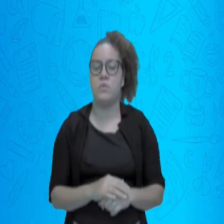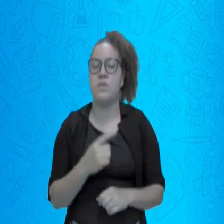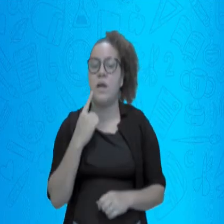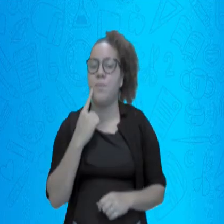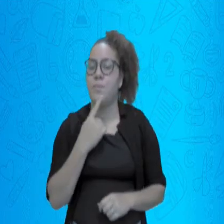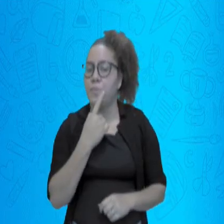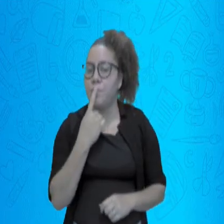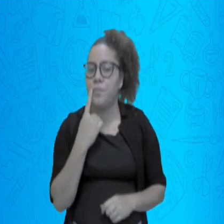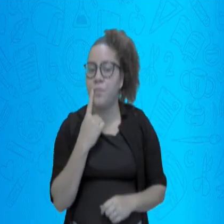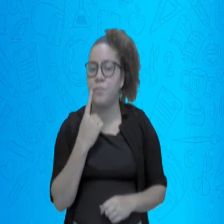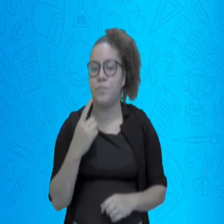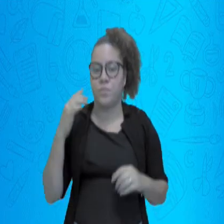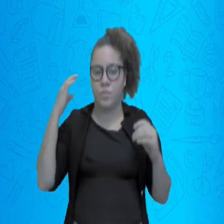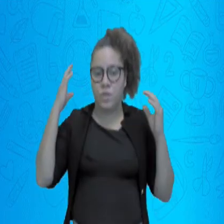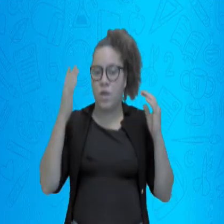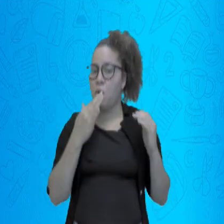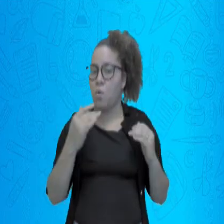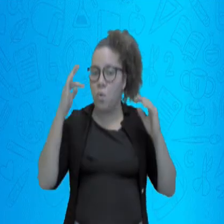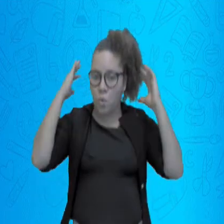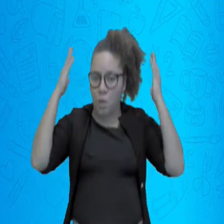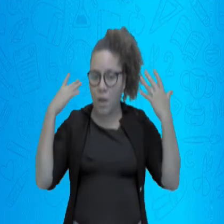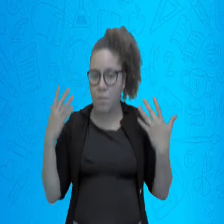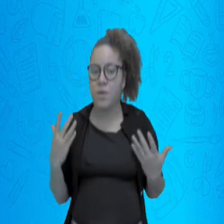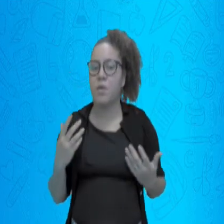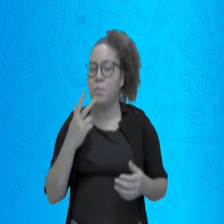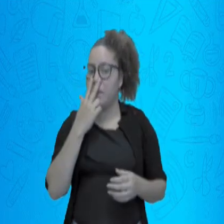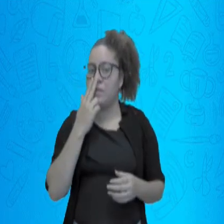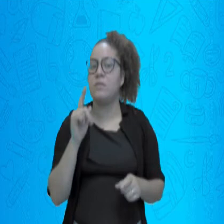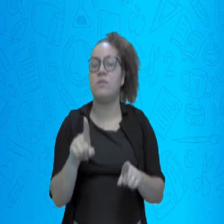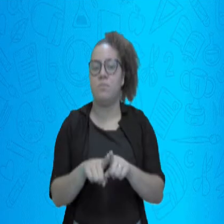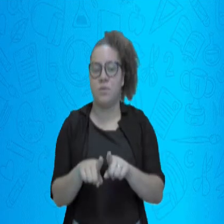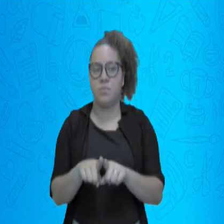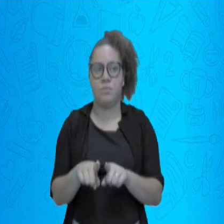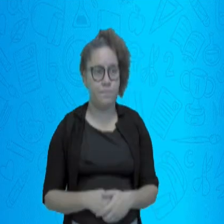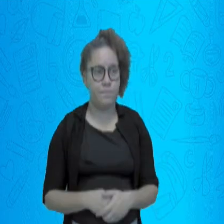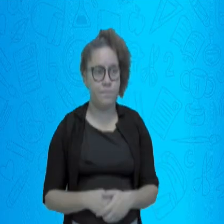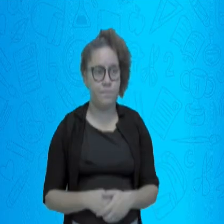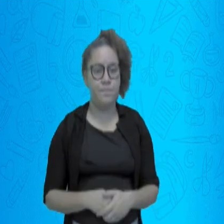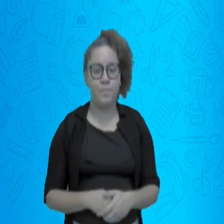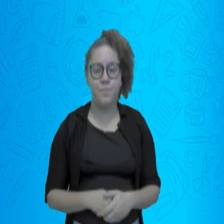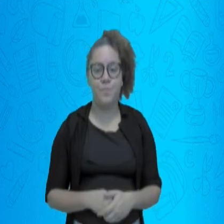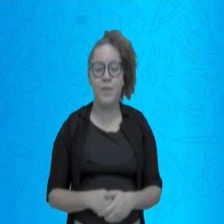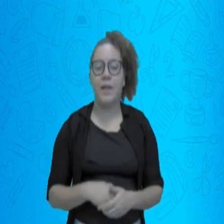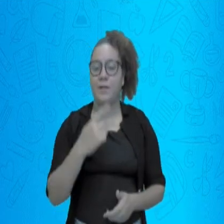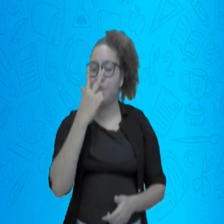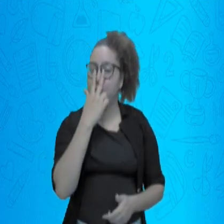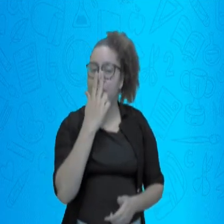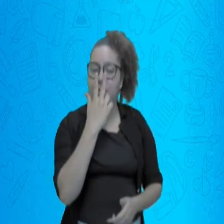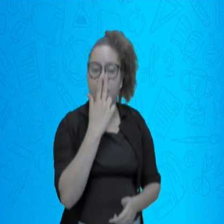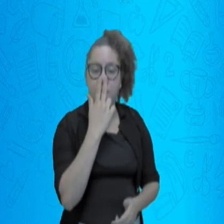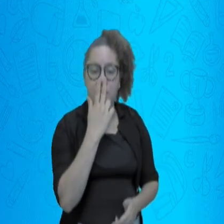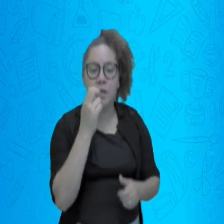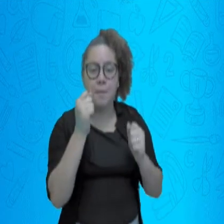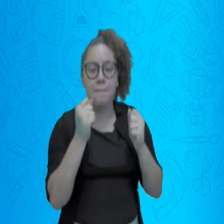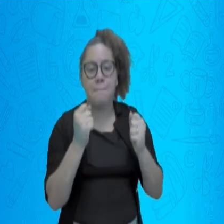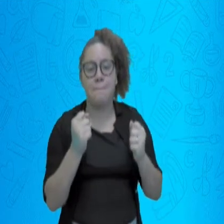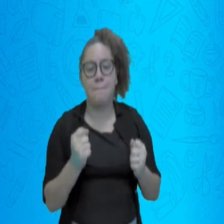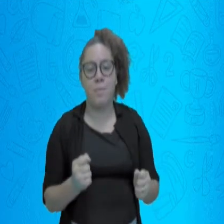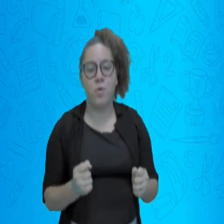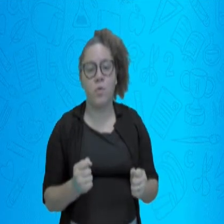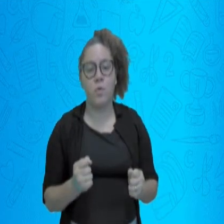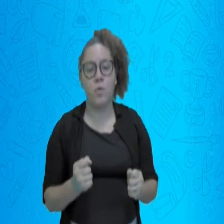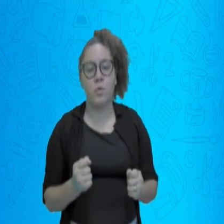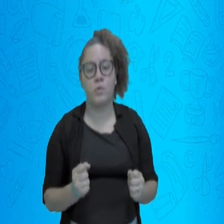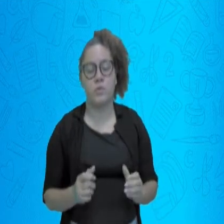até mesmo a cor do cabelo pode se parecer. Vamos falar um pouquinho então. Essas semelhanças podem ser ainda